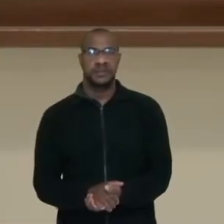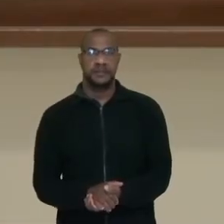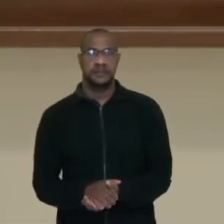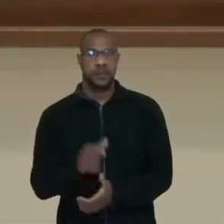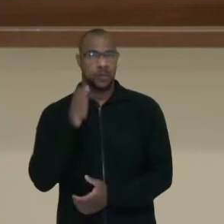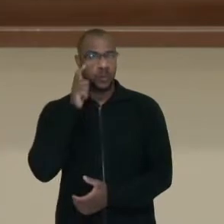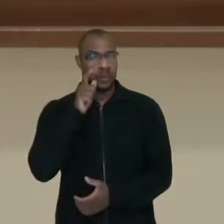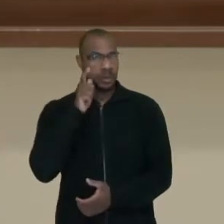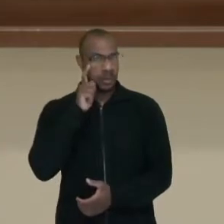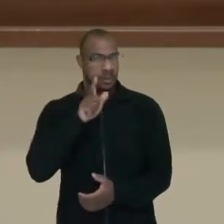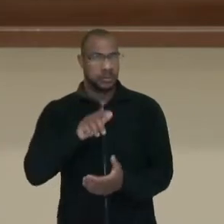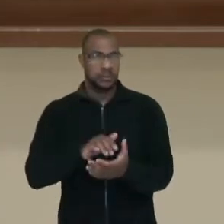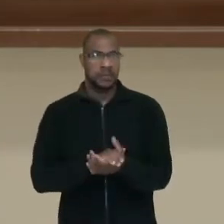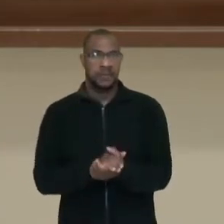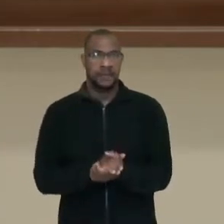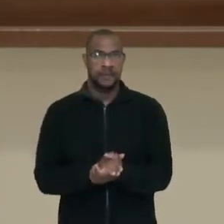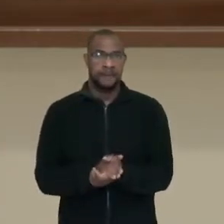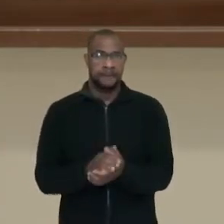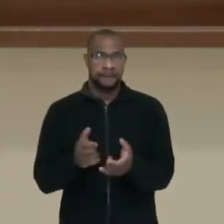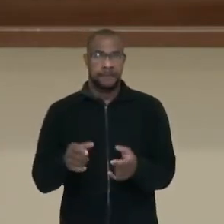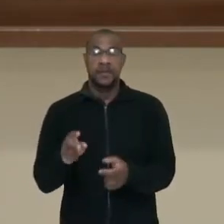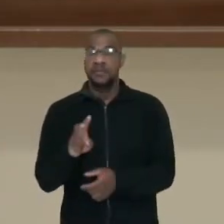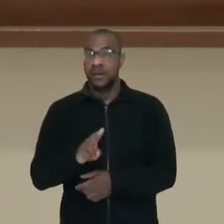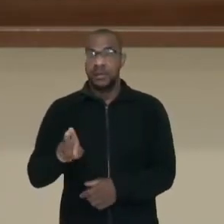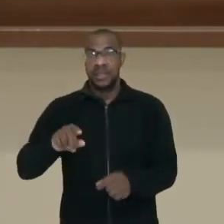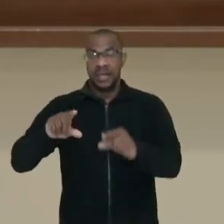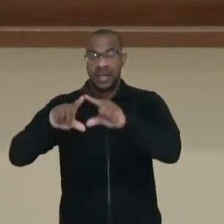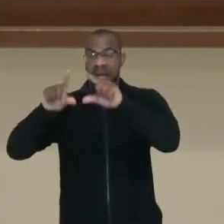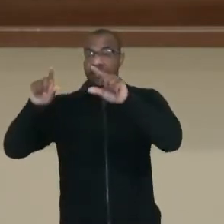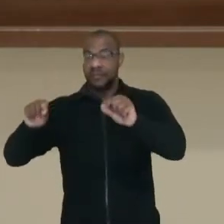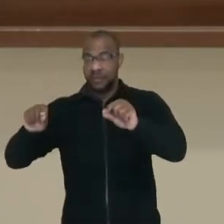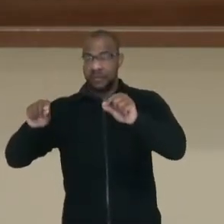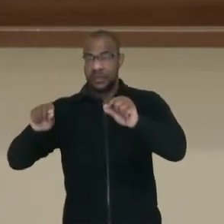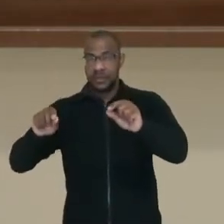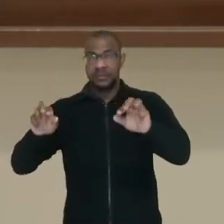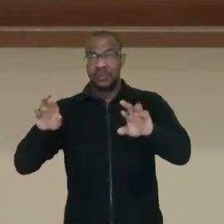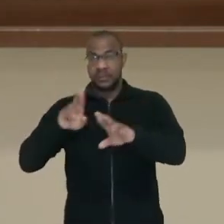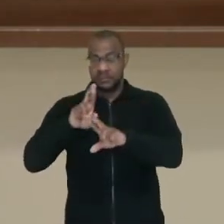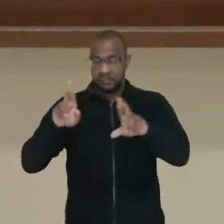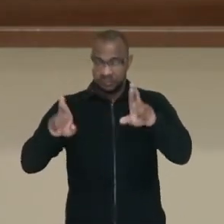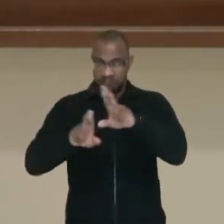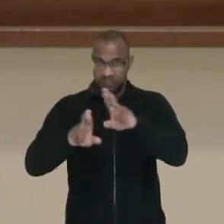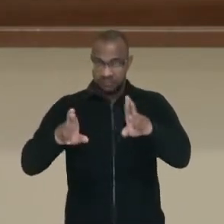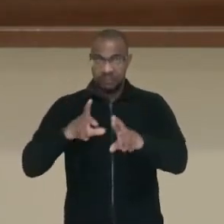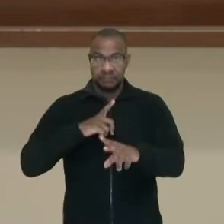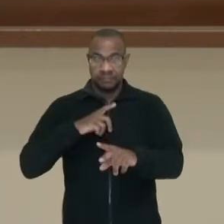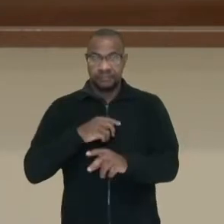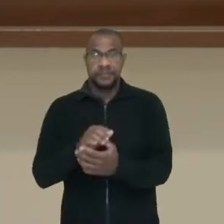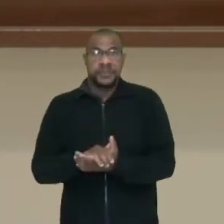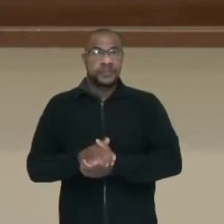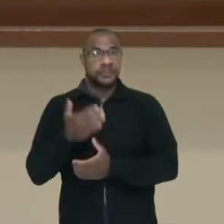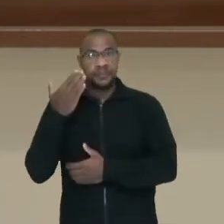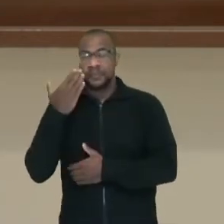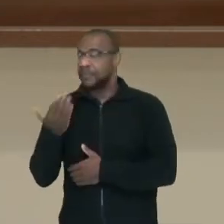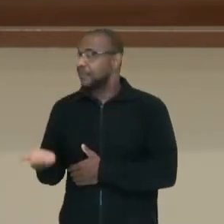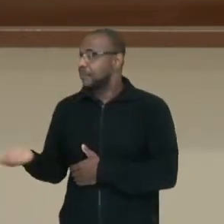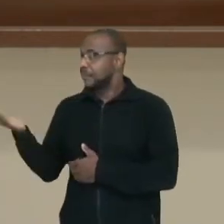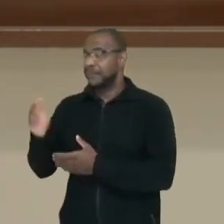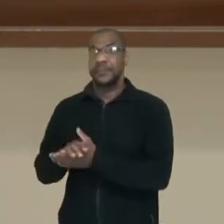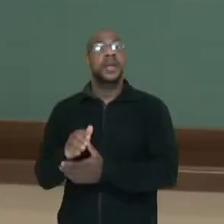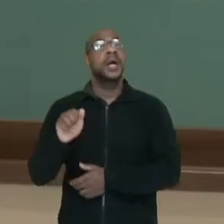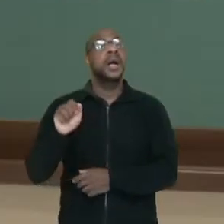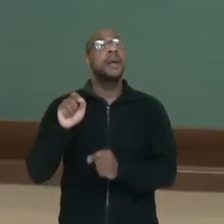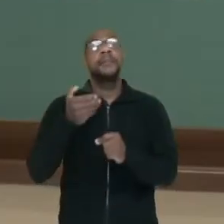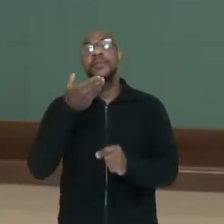Conseguiu determinar? Você vai usar aquela função que relaciona o ângulo central com o número de lados, tá bom? Então, na letra A, o que ele